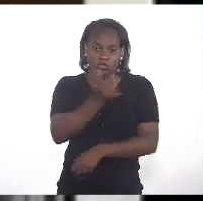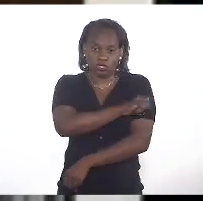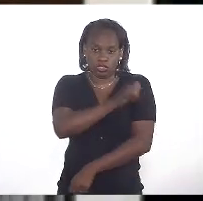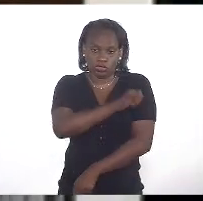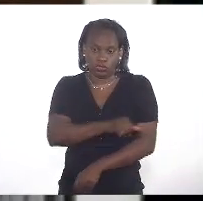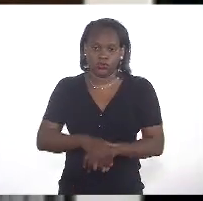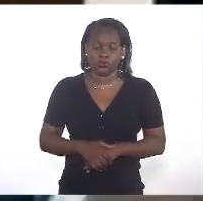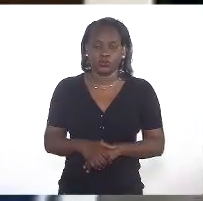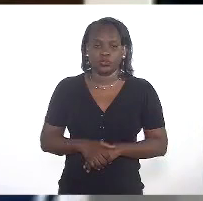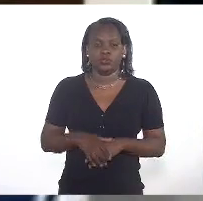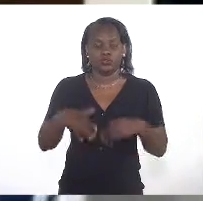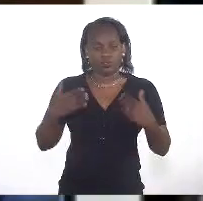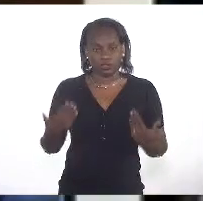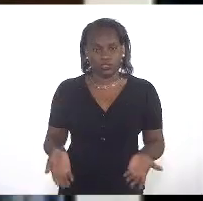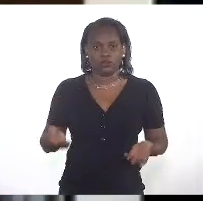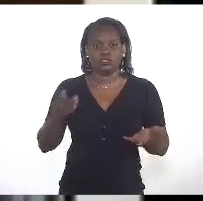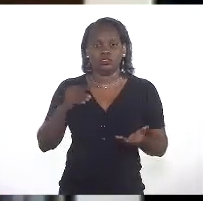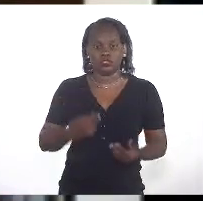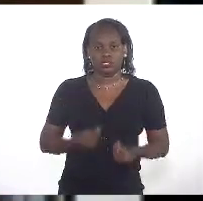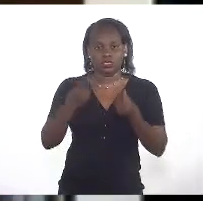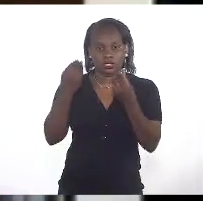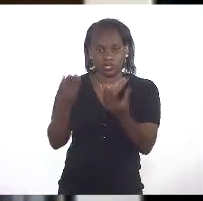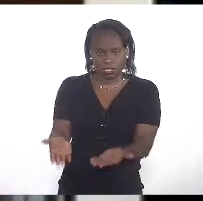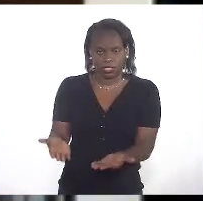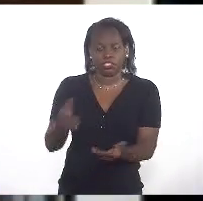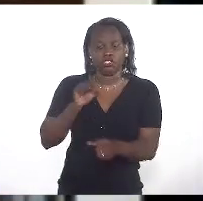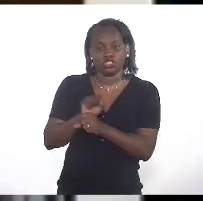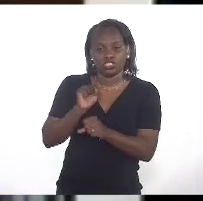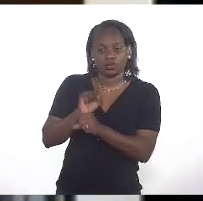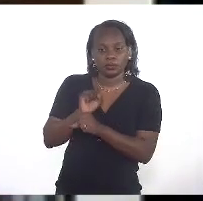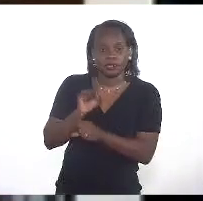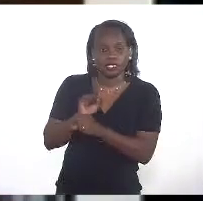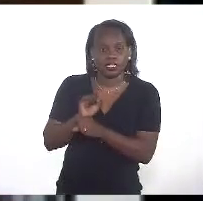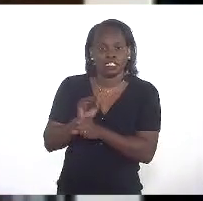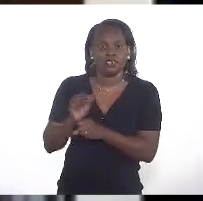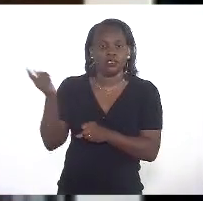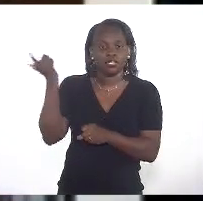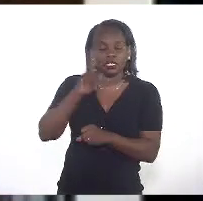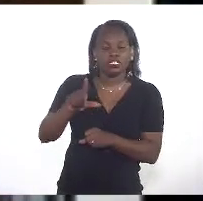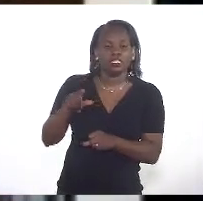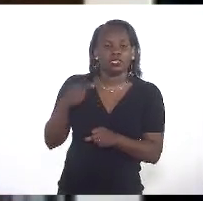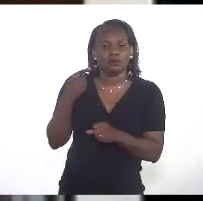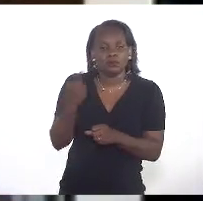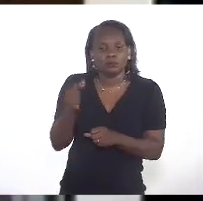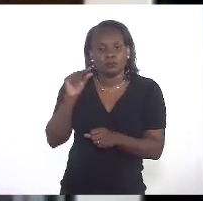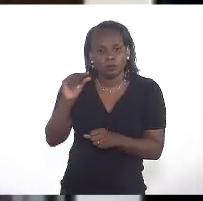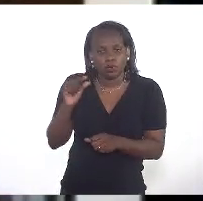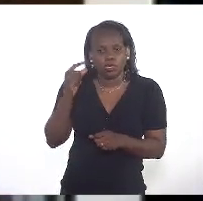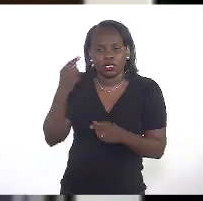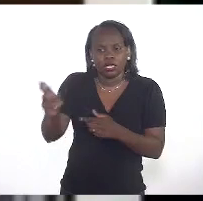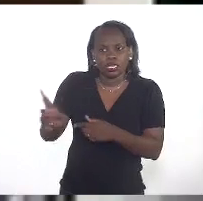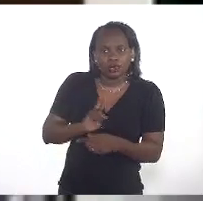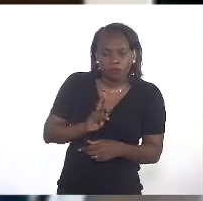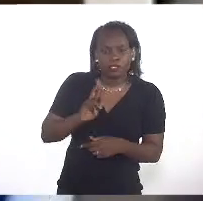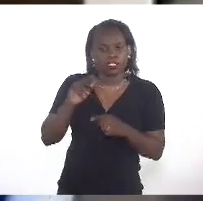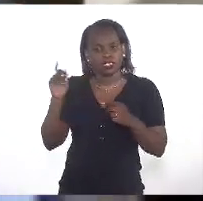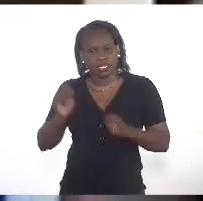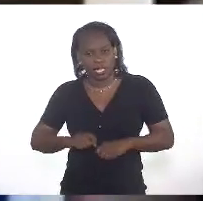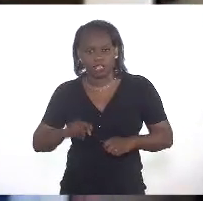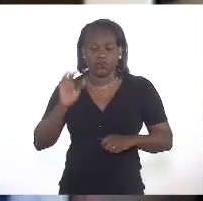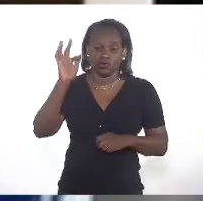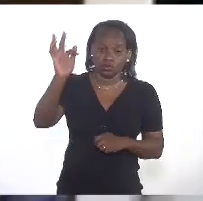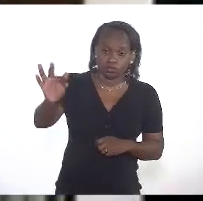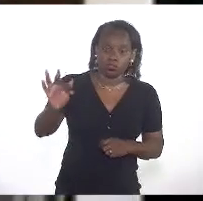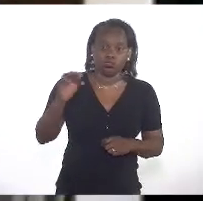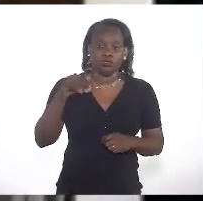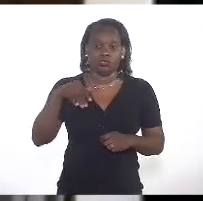fluminense, que nós entregamos e esperamos que haja pelo menos o mínimo de correspondência no futuro